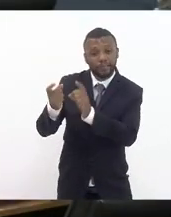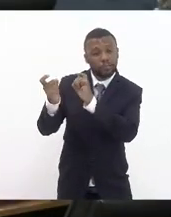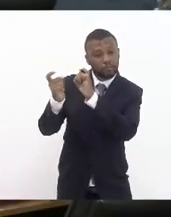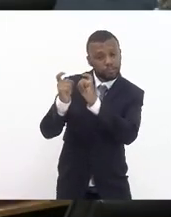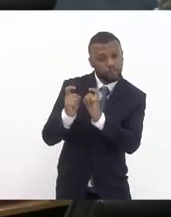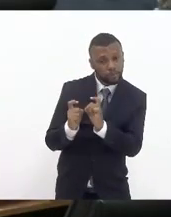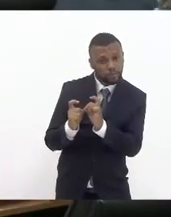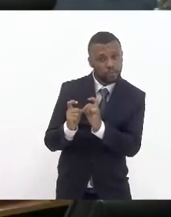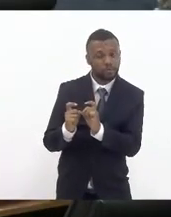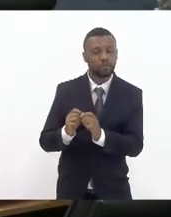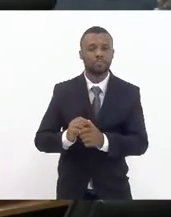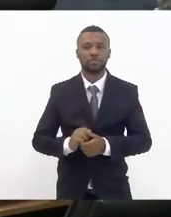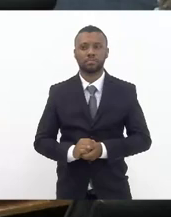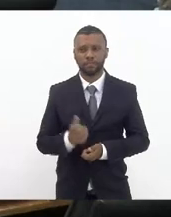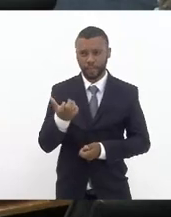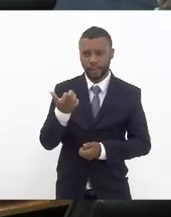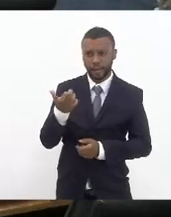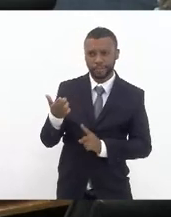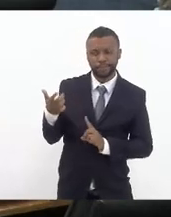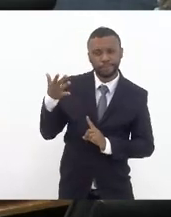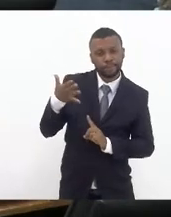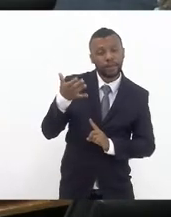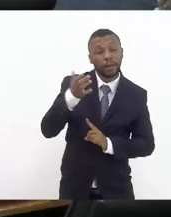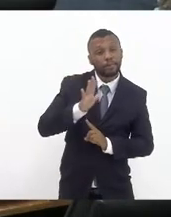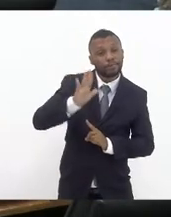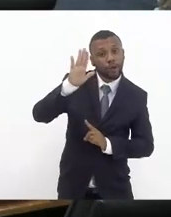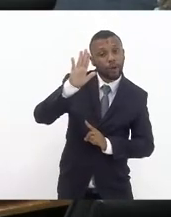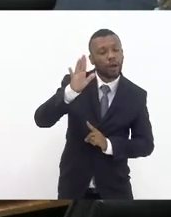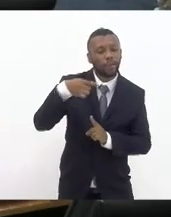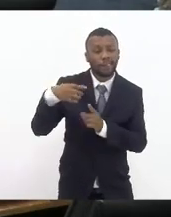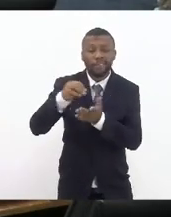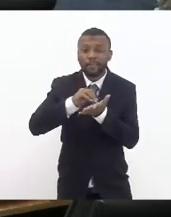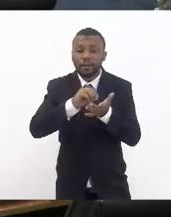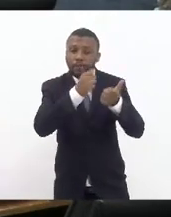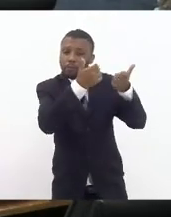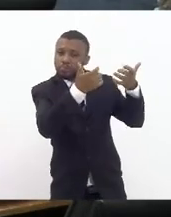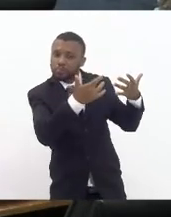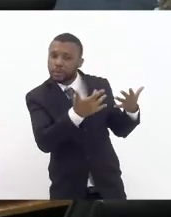A discutir? Discutir, é que eu estava esclarecendo aqui, ó.